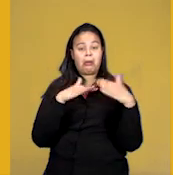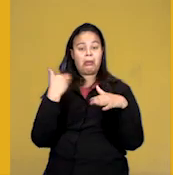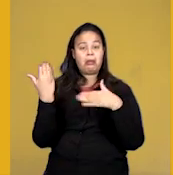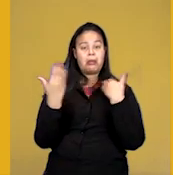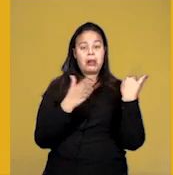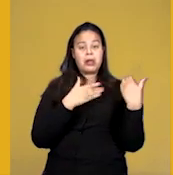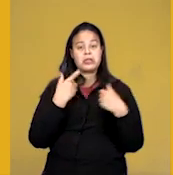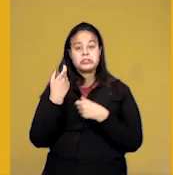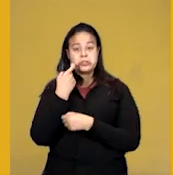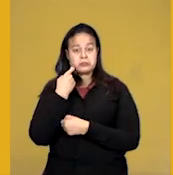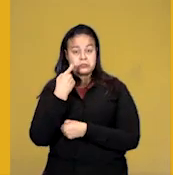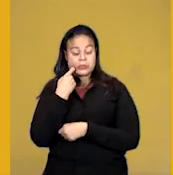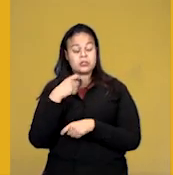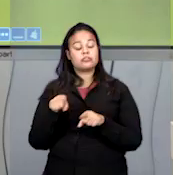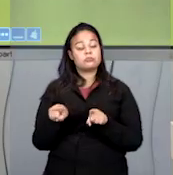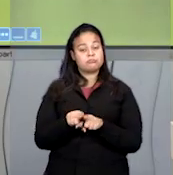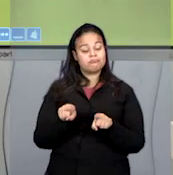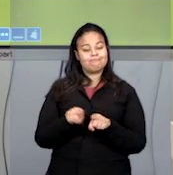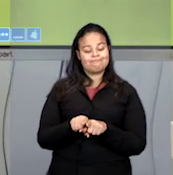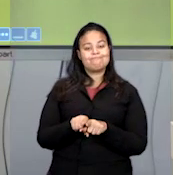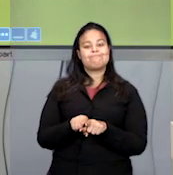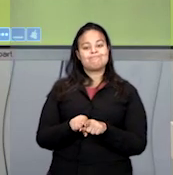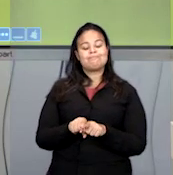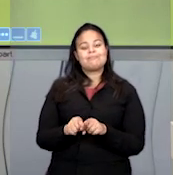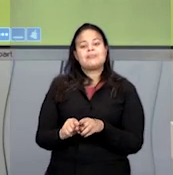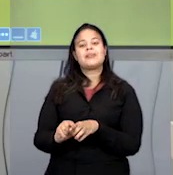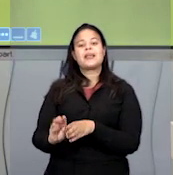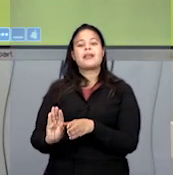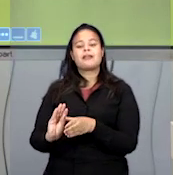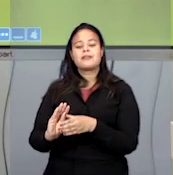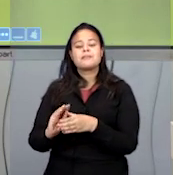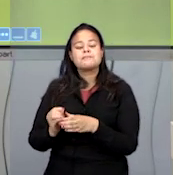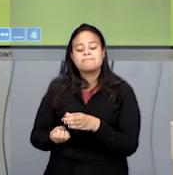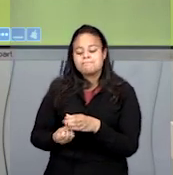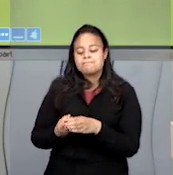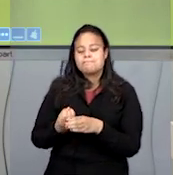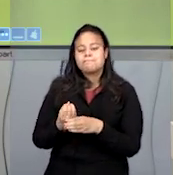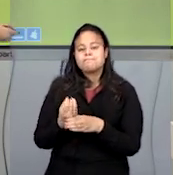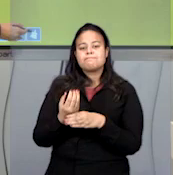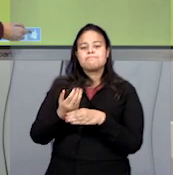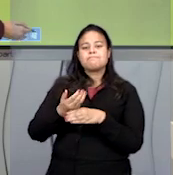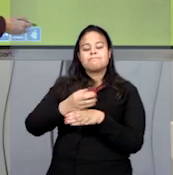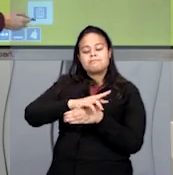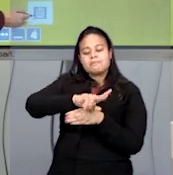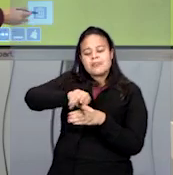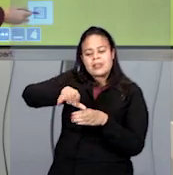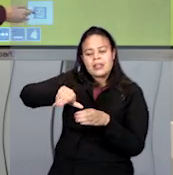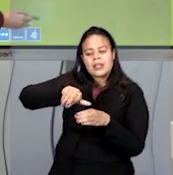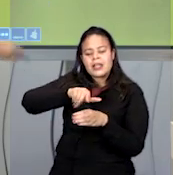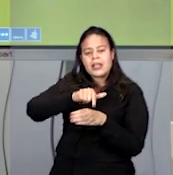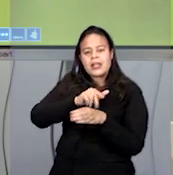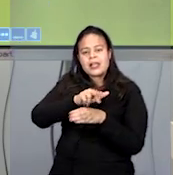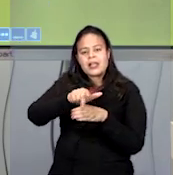e, consequentemente, perda de biodiversidade aquática, tá?